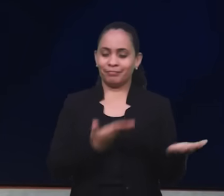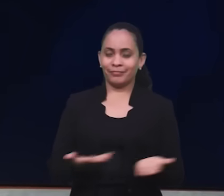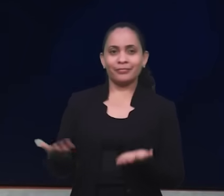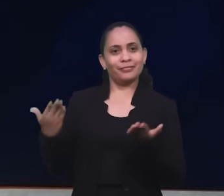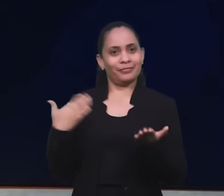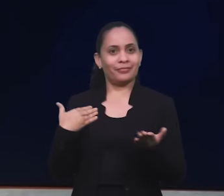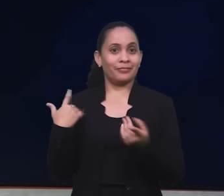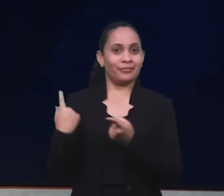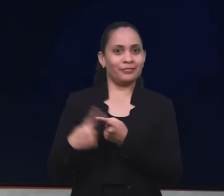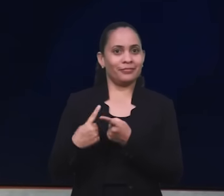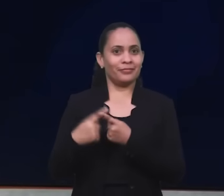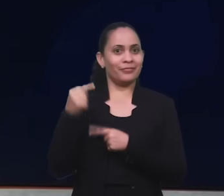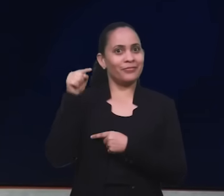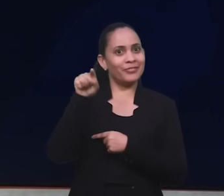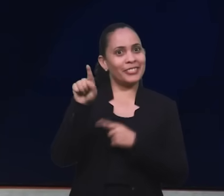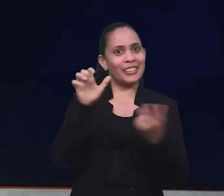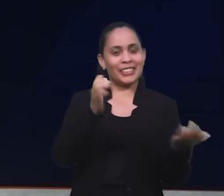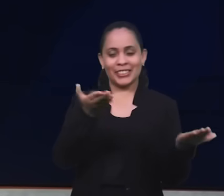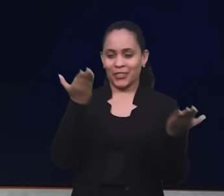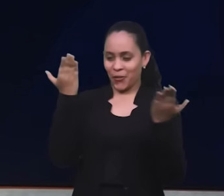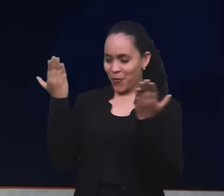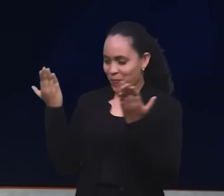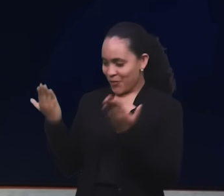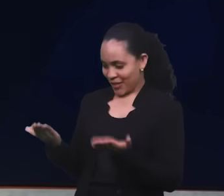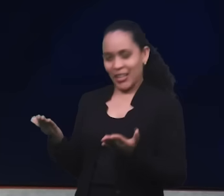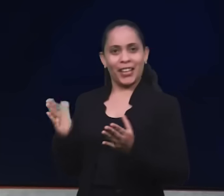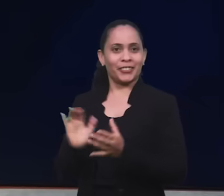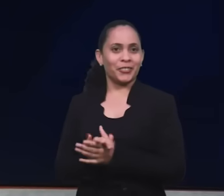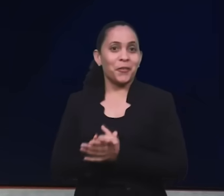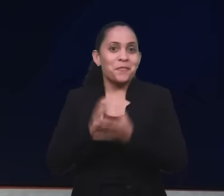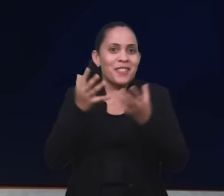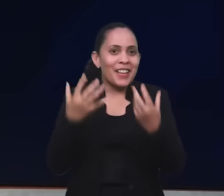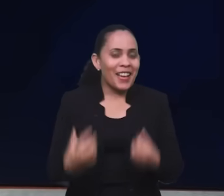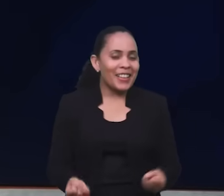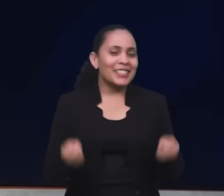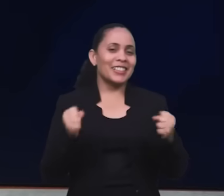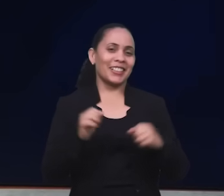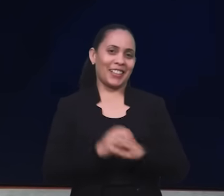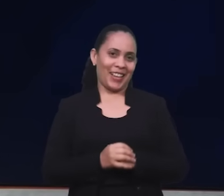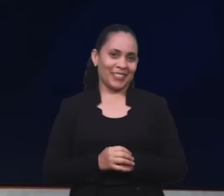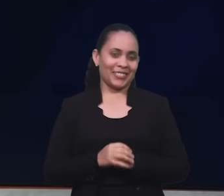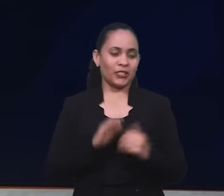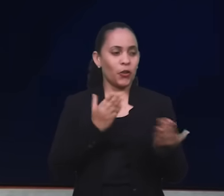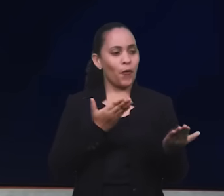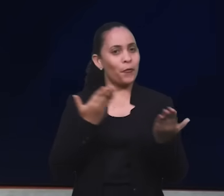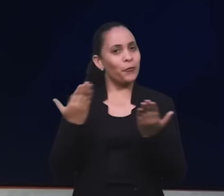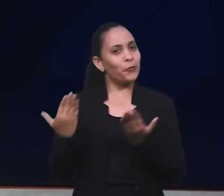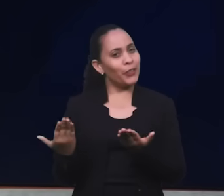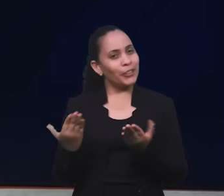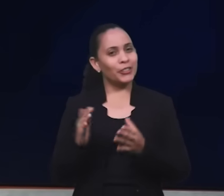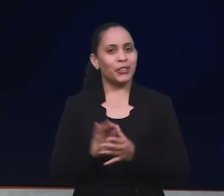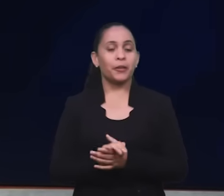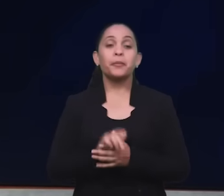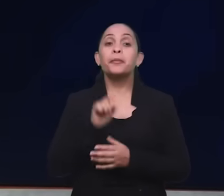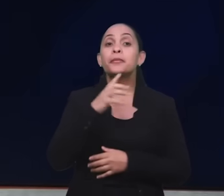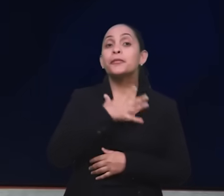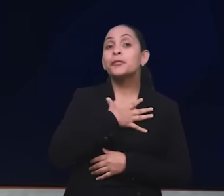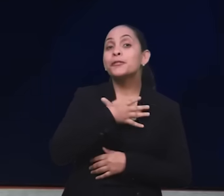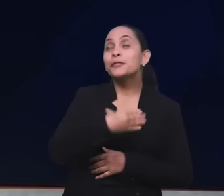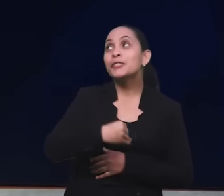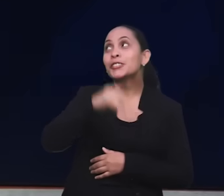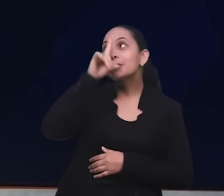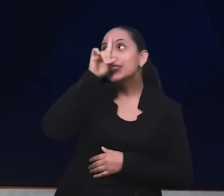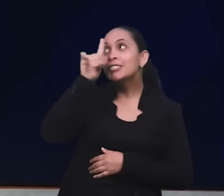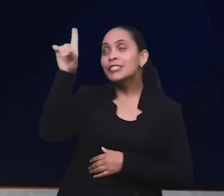convite, porque você está sendo convidado para aceitar um convite para ser filho